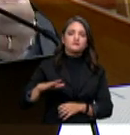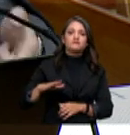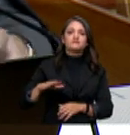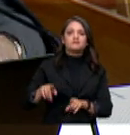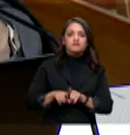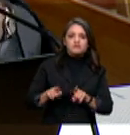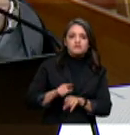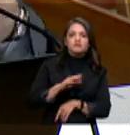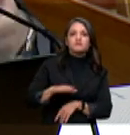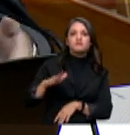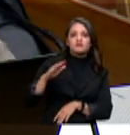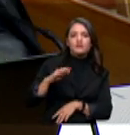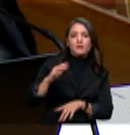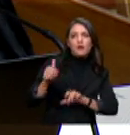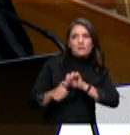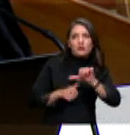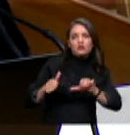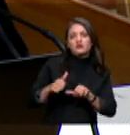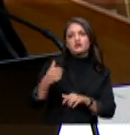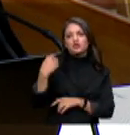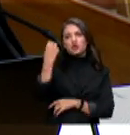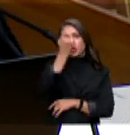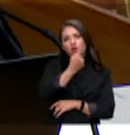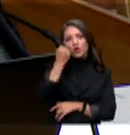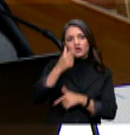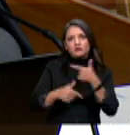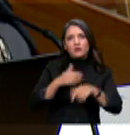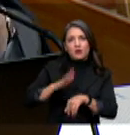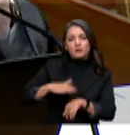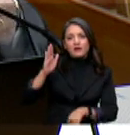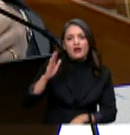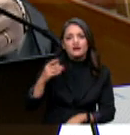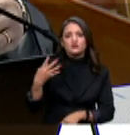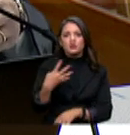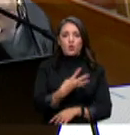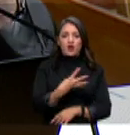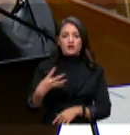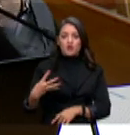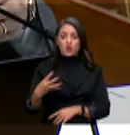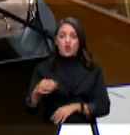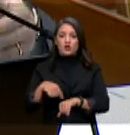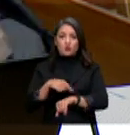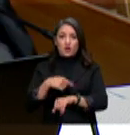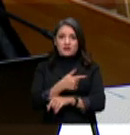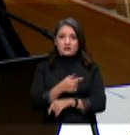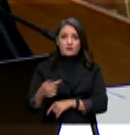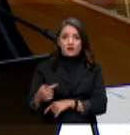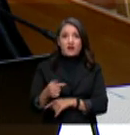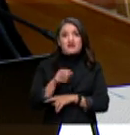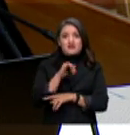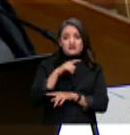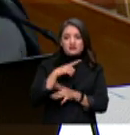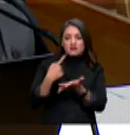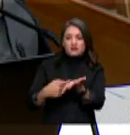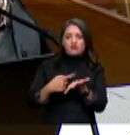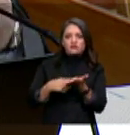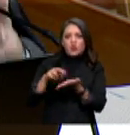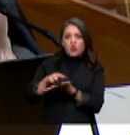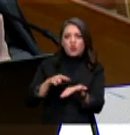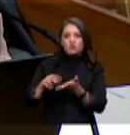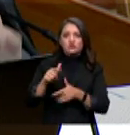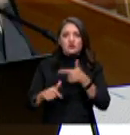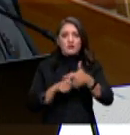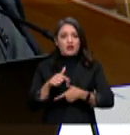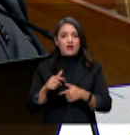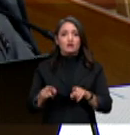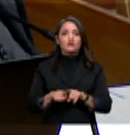não superior a 8 horas diárias e 44 semanais, mediante acordo ou convenção coletiva de trabalho,